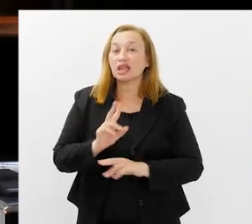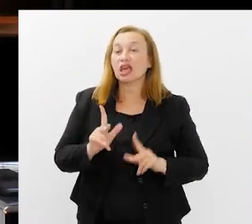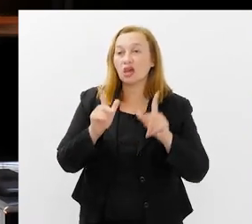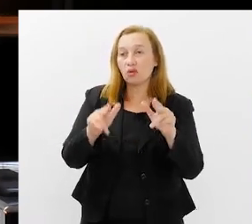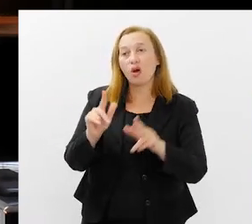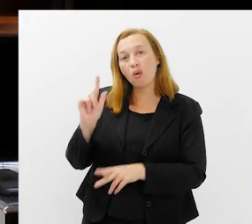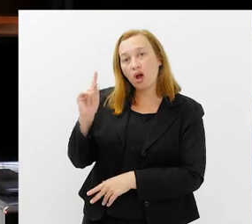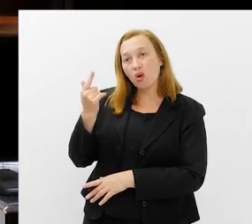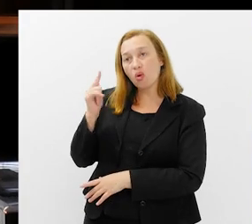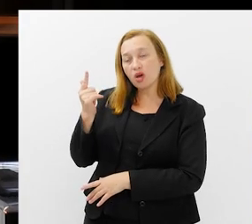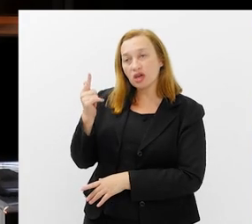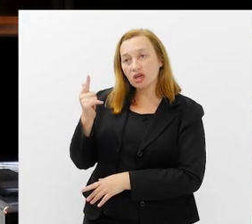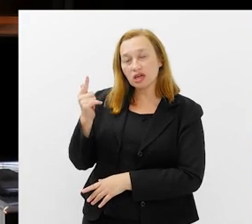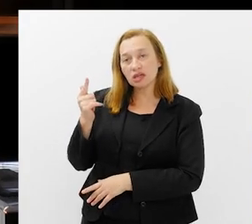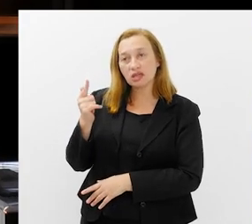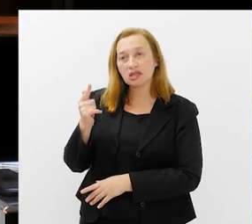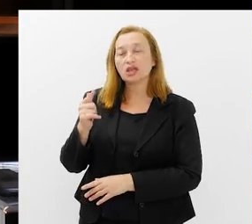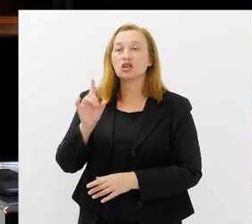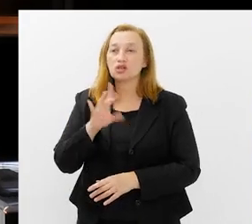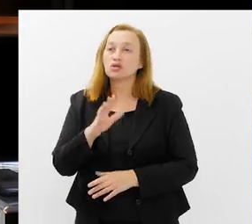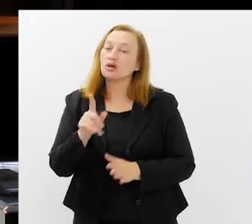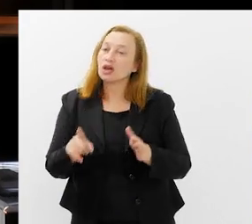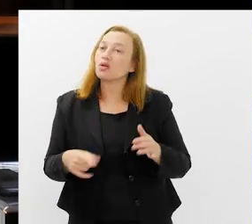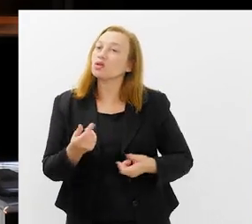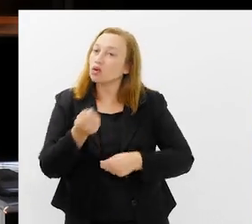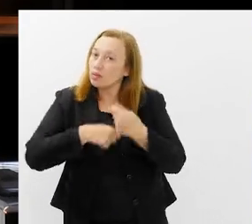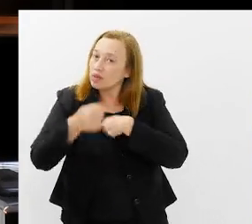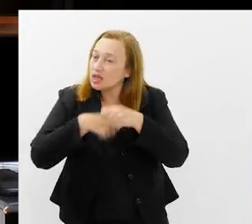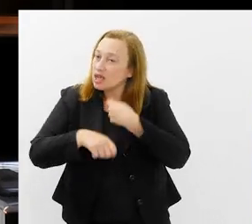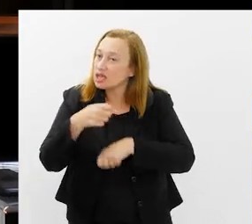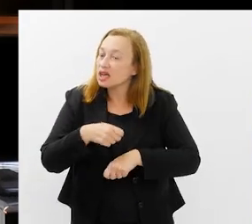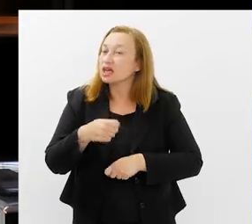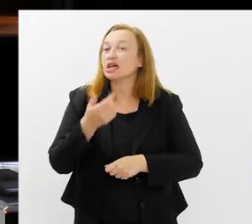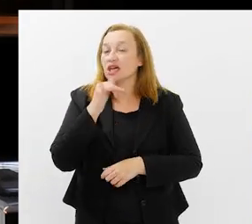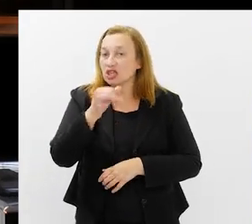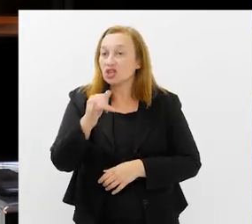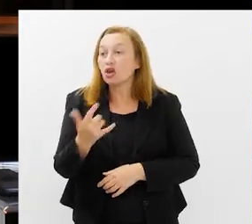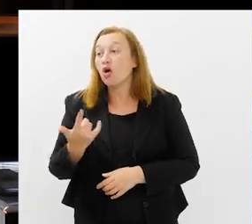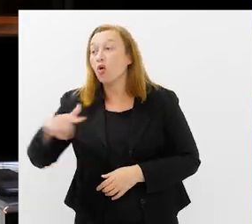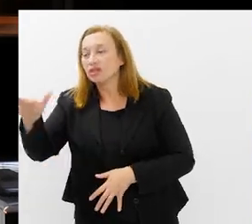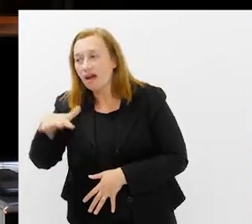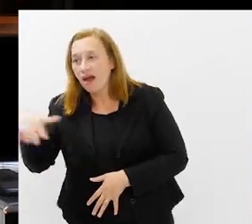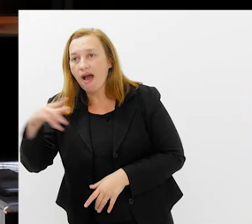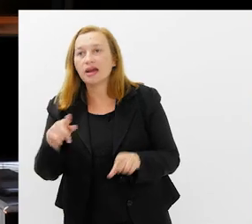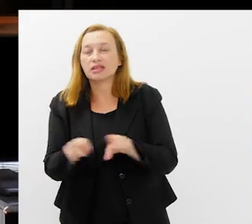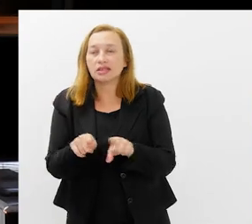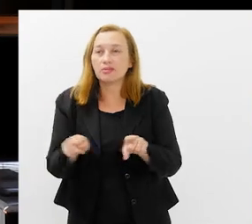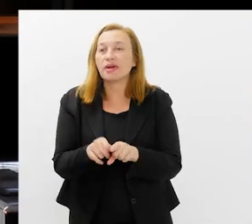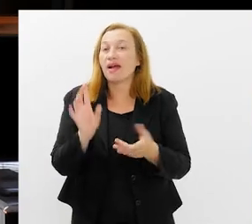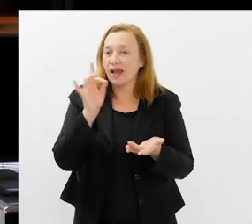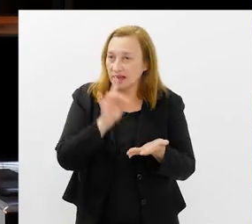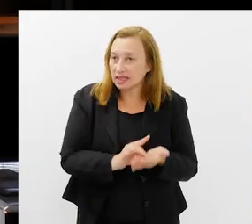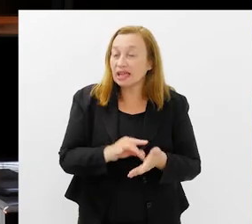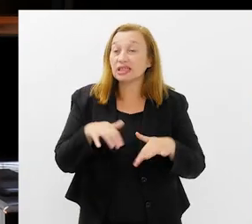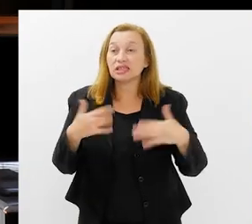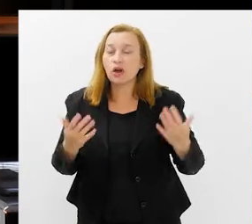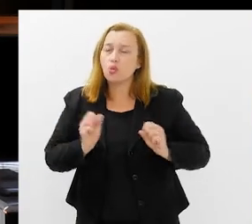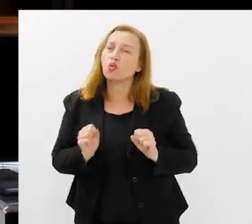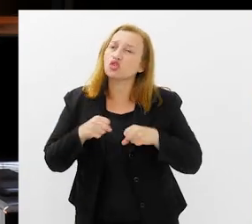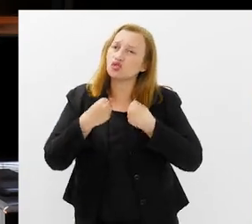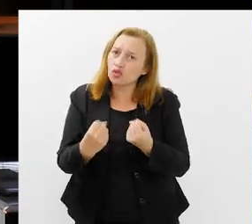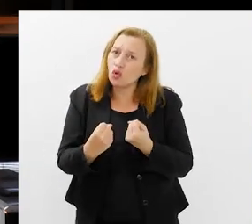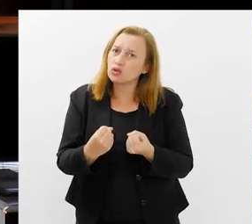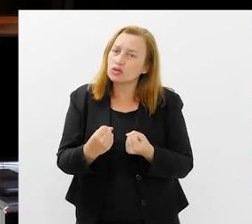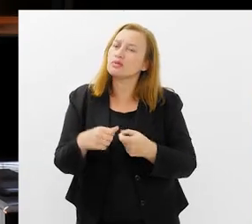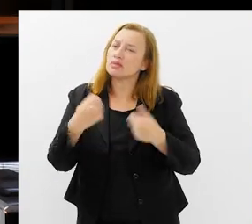como Goiânia, só com o que você economiza de energia. Estou falando de um setor específico, mas outros setores também, a realidade. Então,